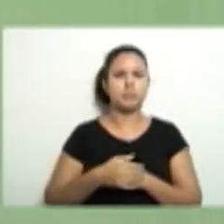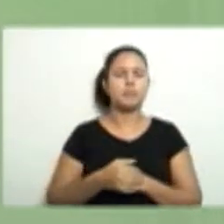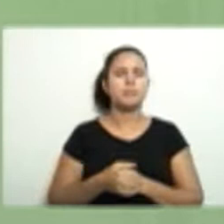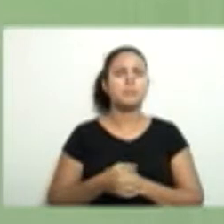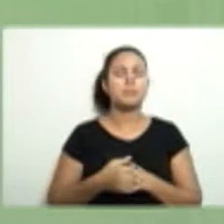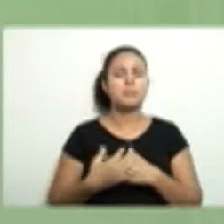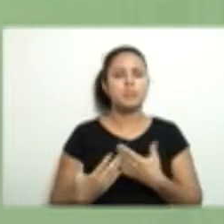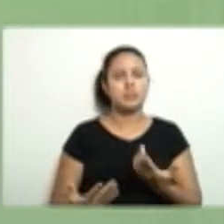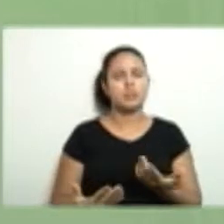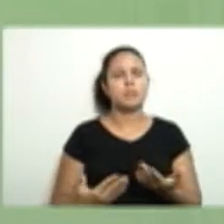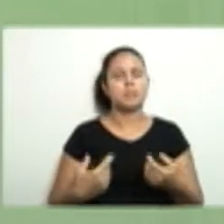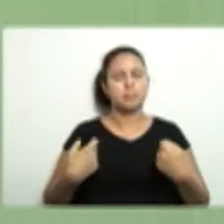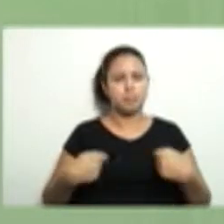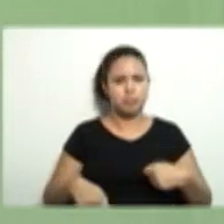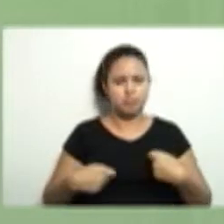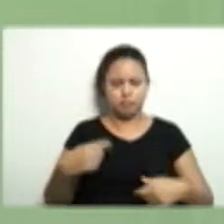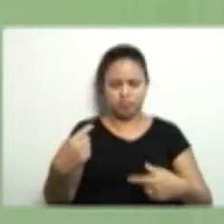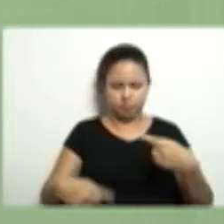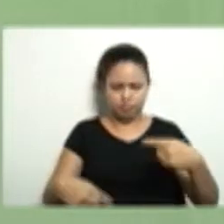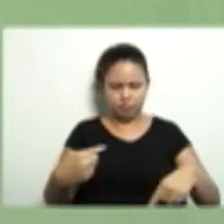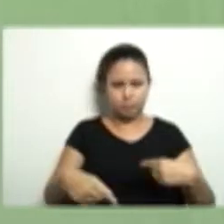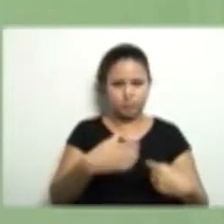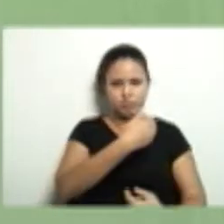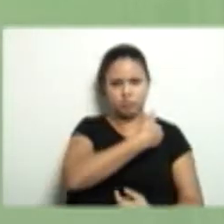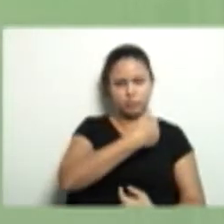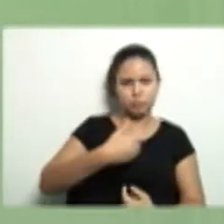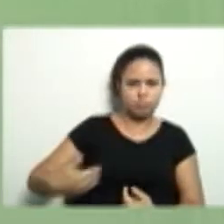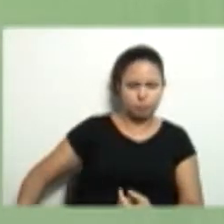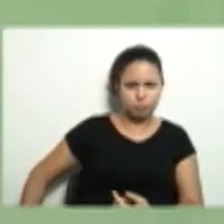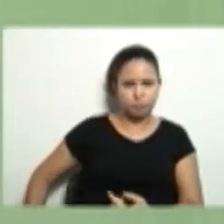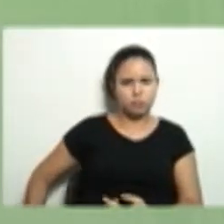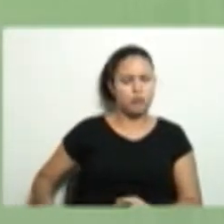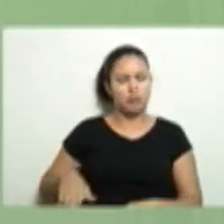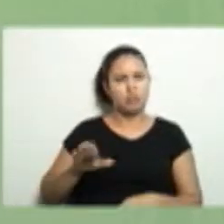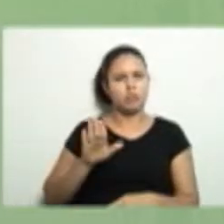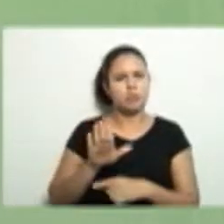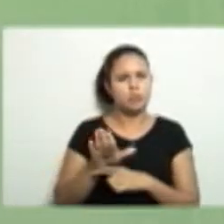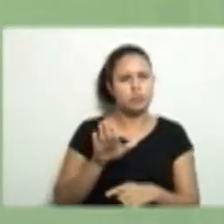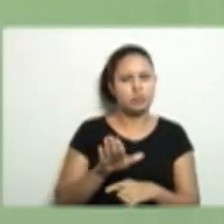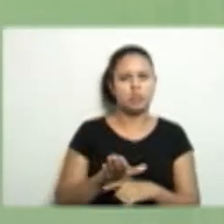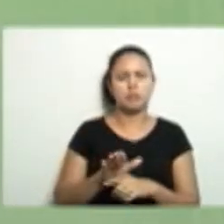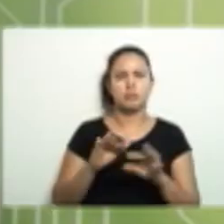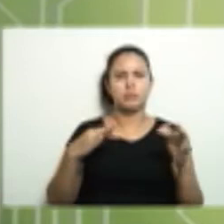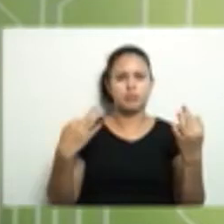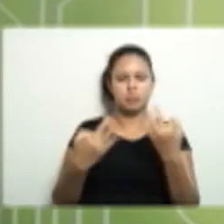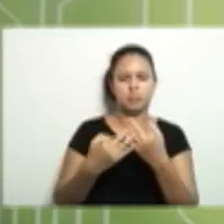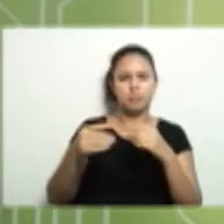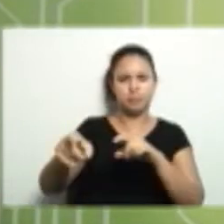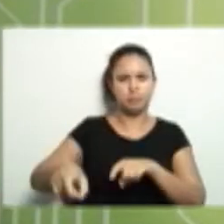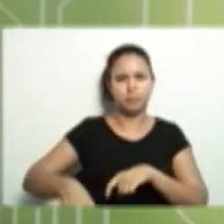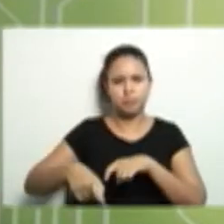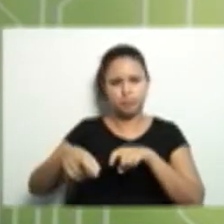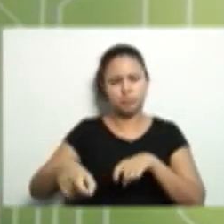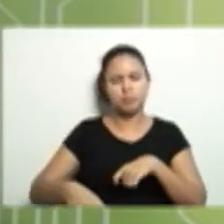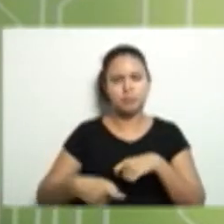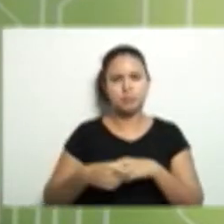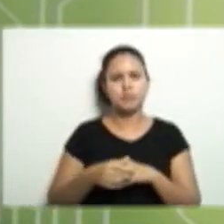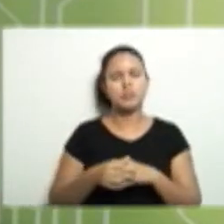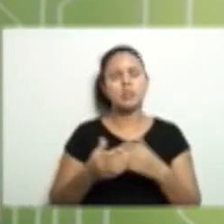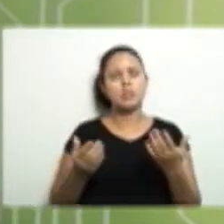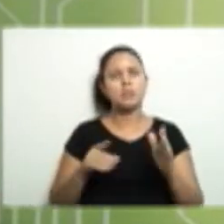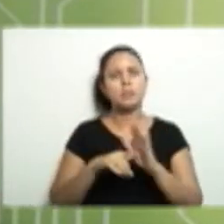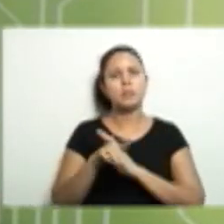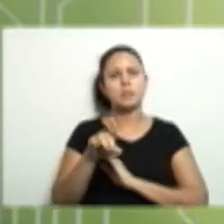que tem essa intenção de fomentar a agricultura familiar. Eu pergunto para você, o governo